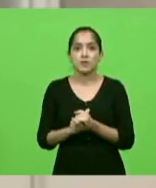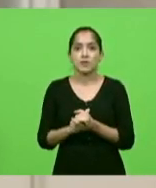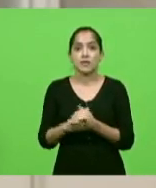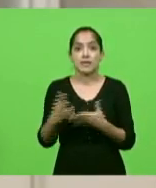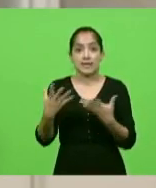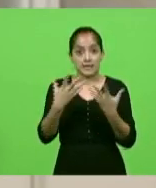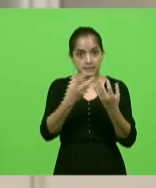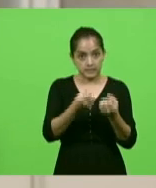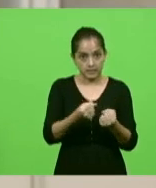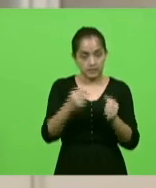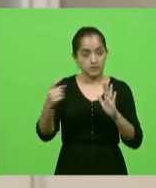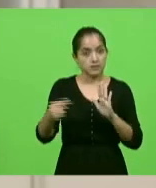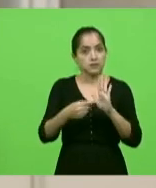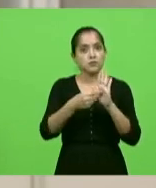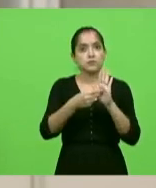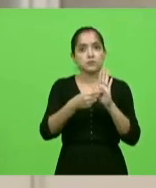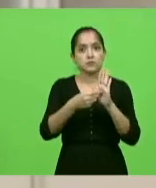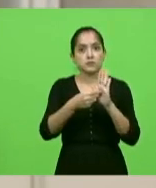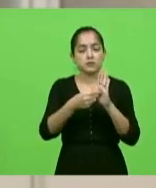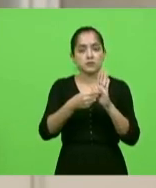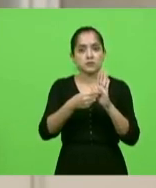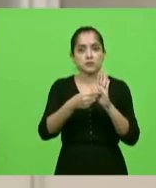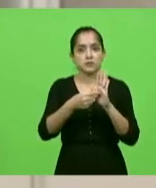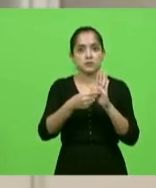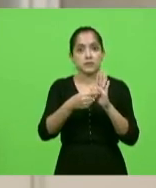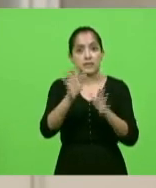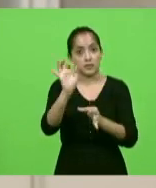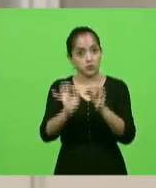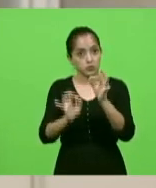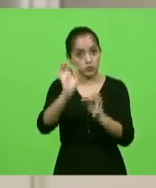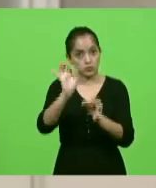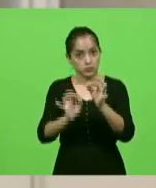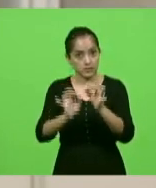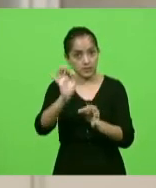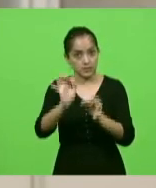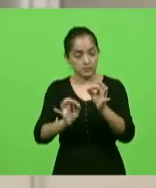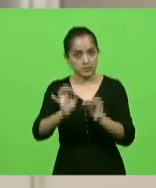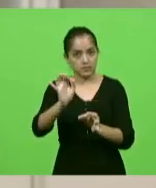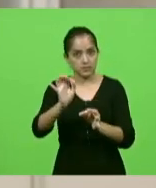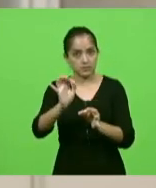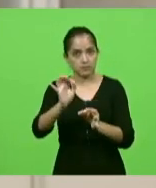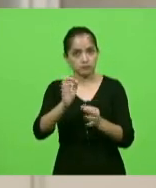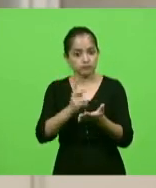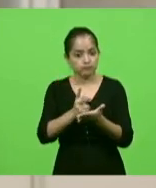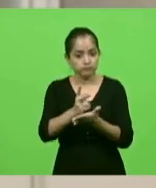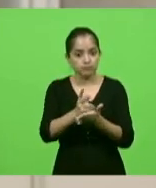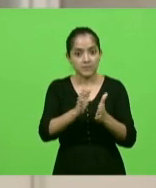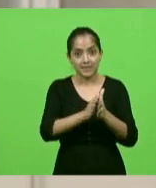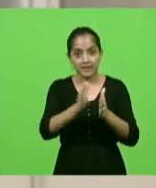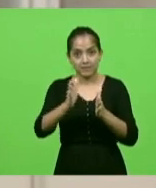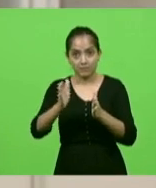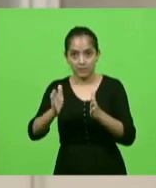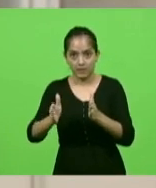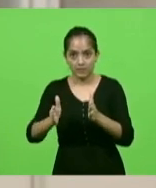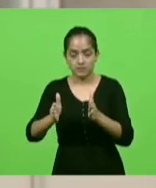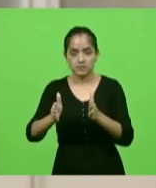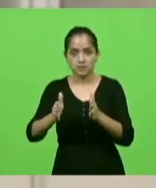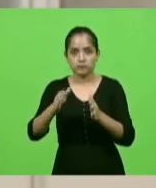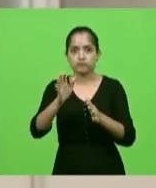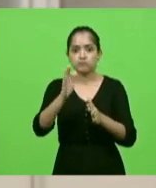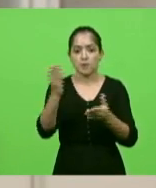recebida denúncia o que julgada procedente na fase o interior